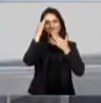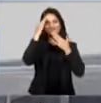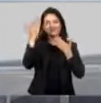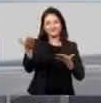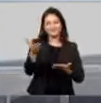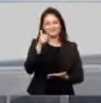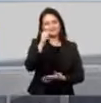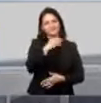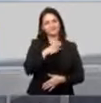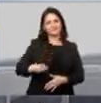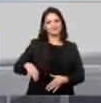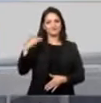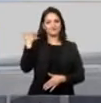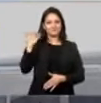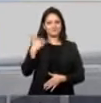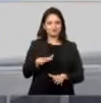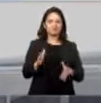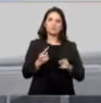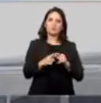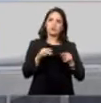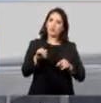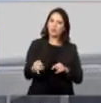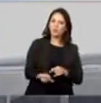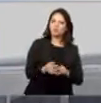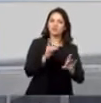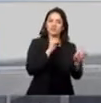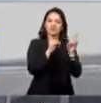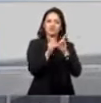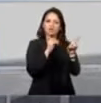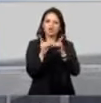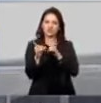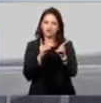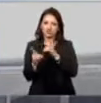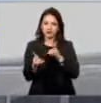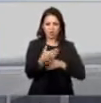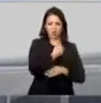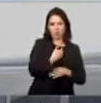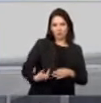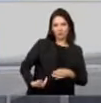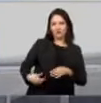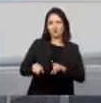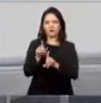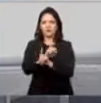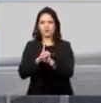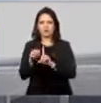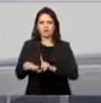Carmen Lúcia por abrir essa importante oportunidade de diálogo entre agentes públicos e a sociedade civil para